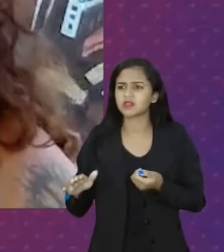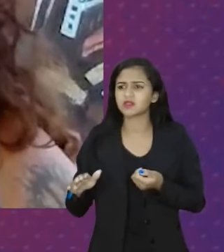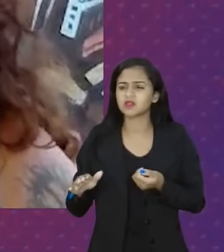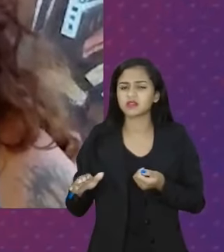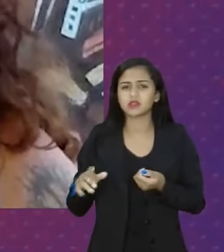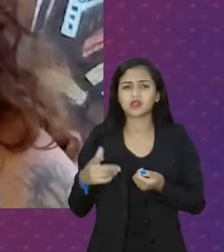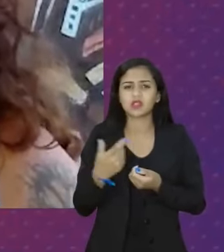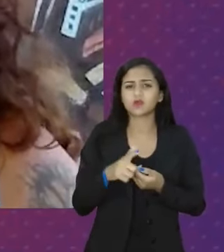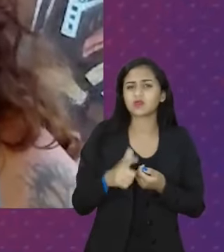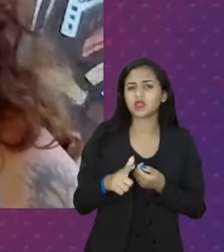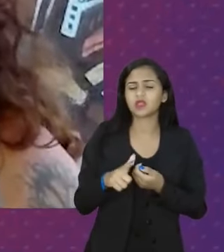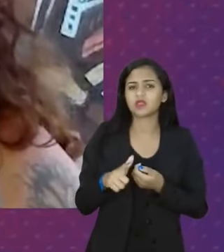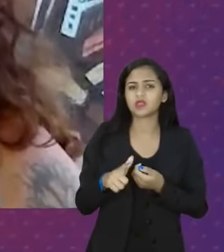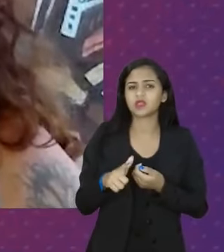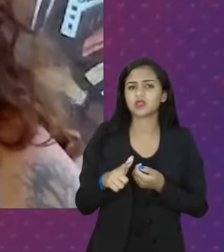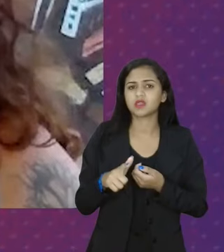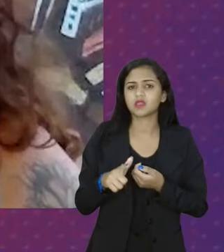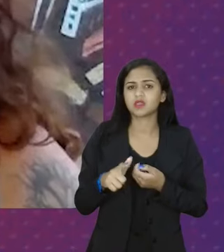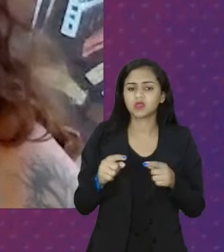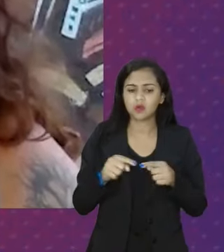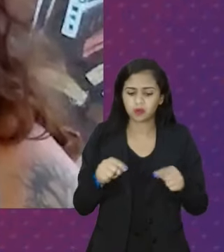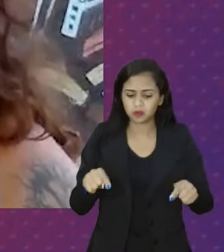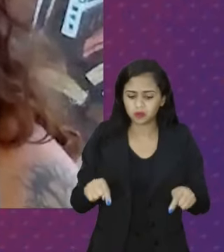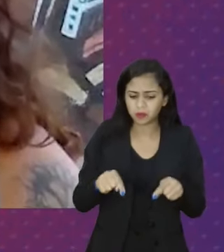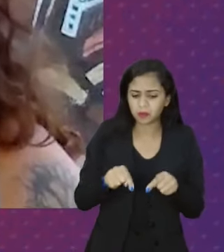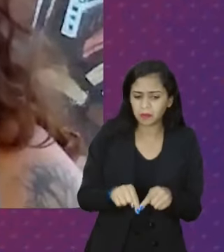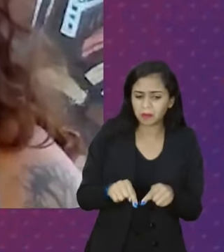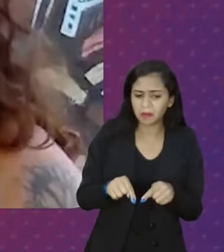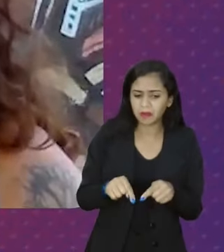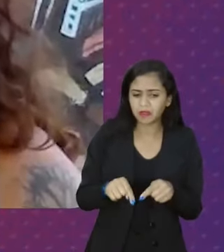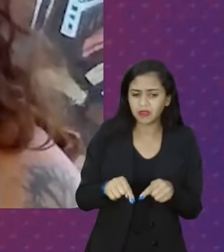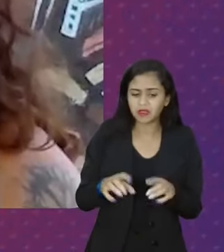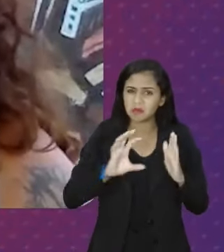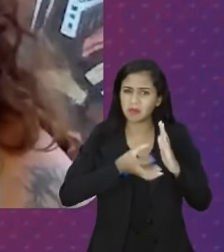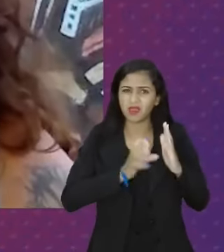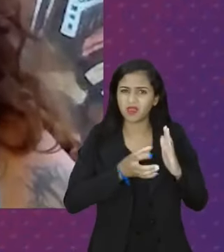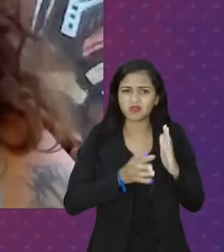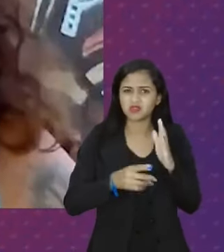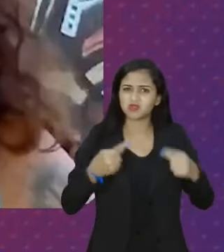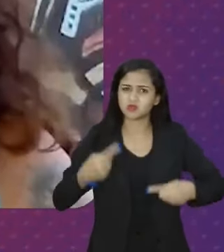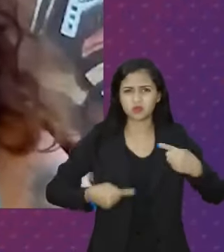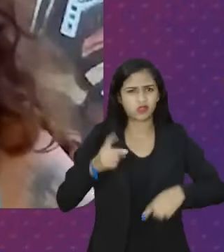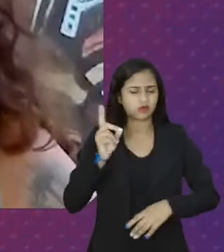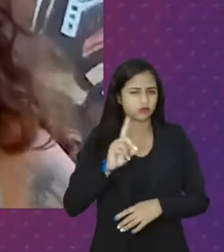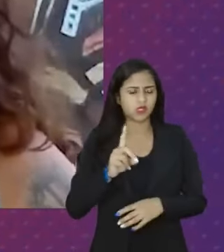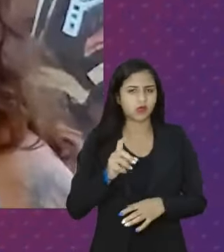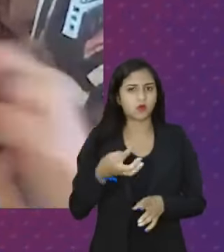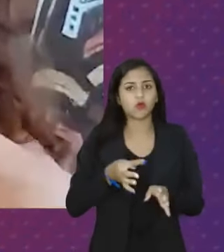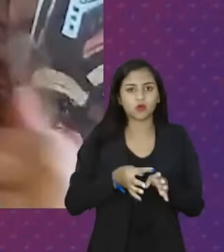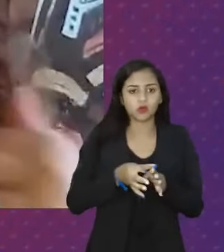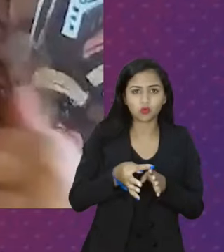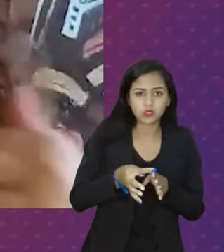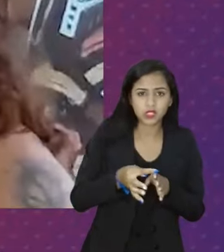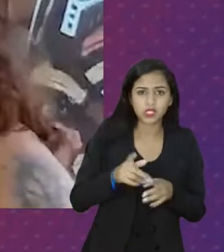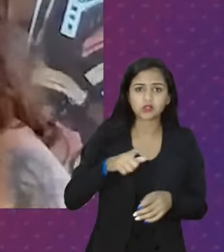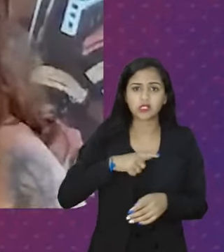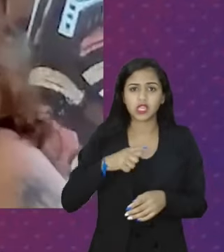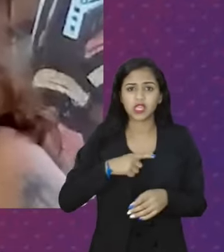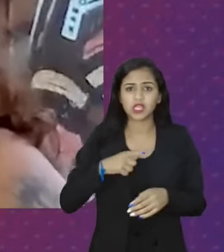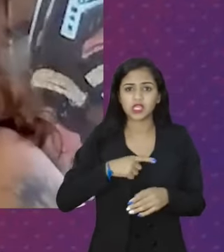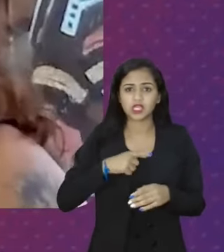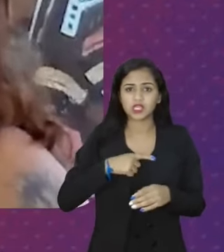não deve ser um quintalzinho dos partidos políticos. Então, o conselheiro age de acordo com o